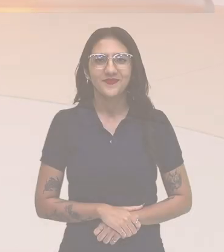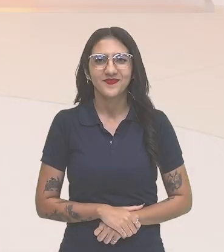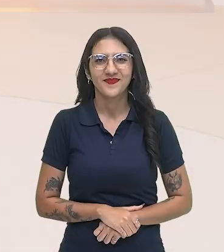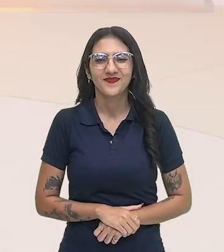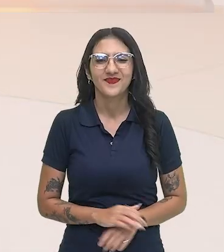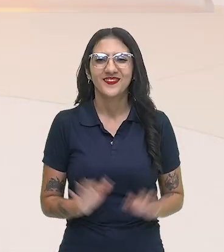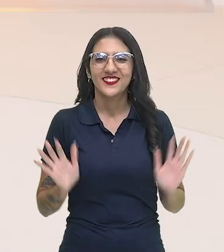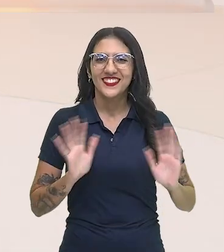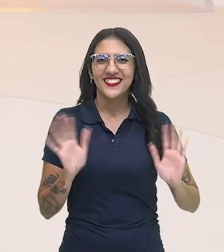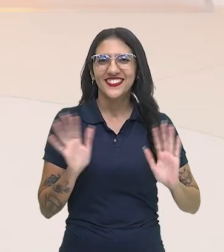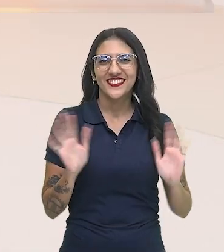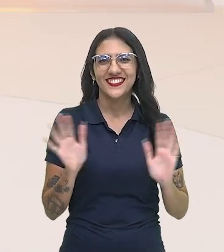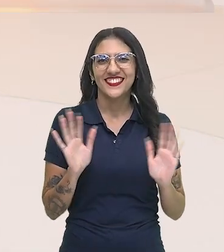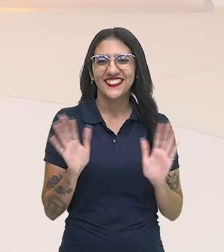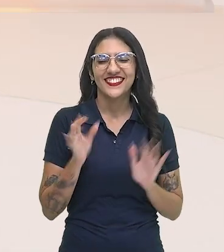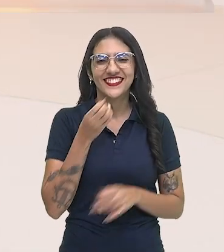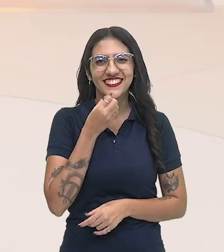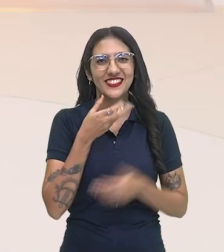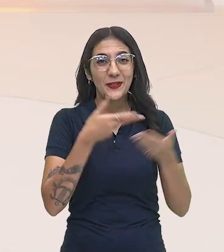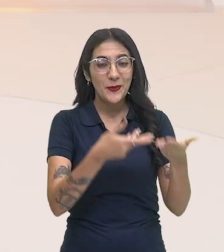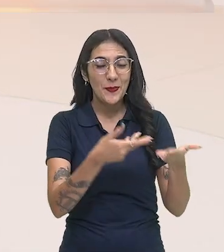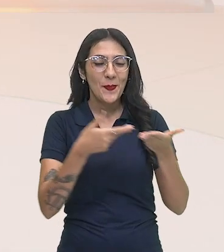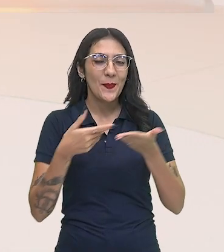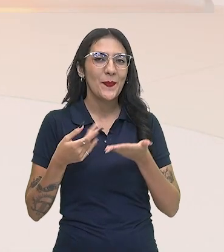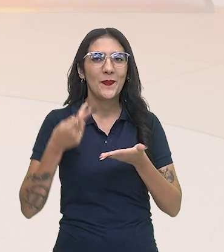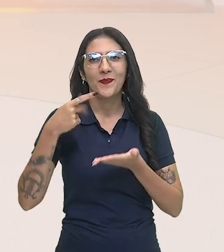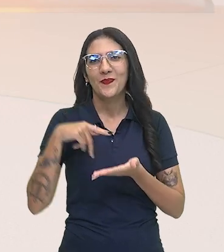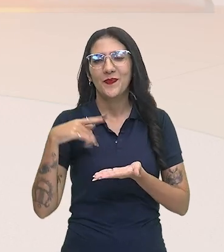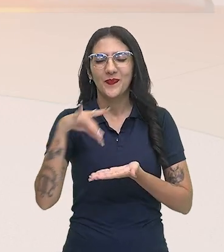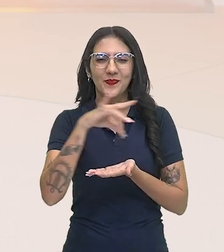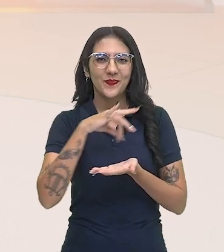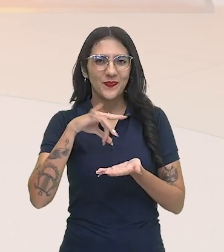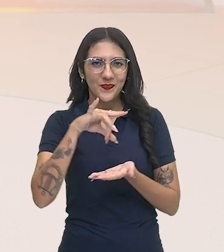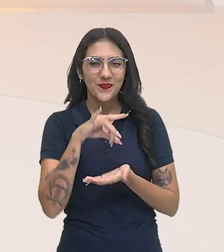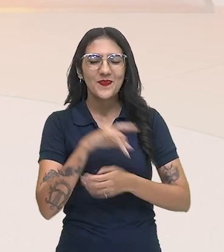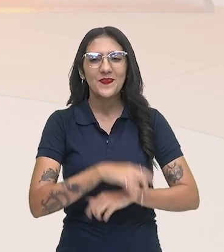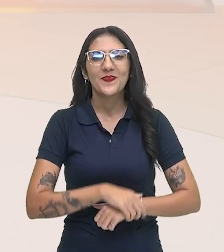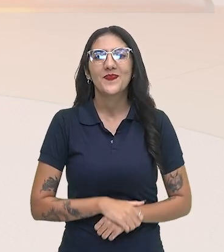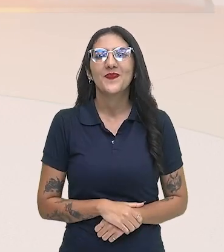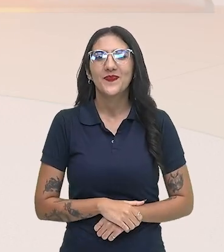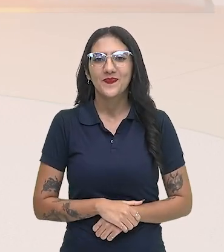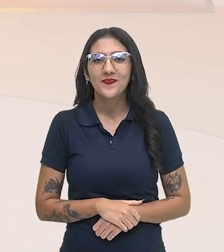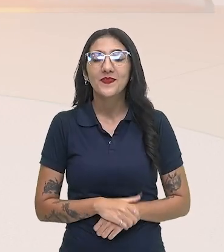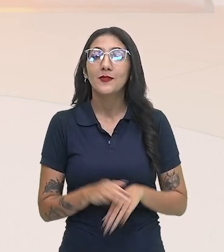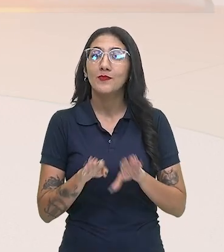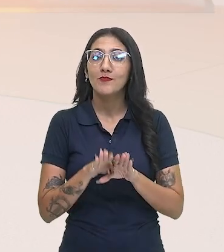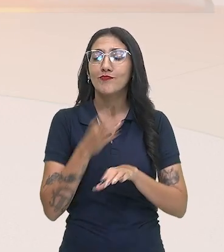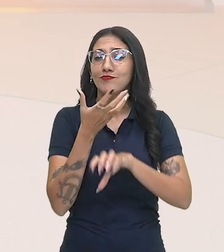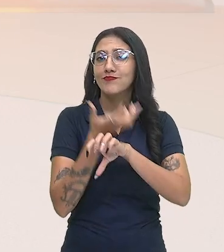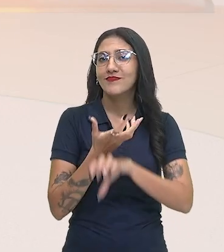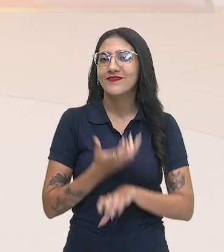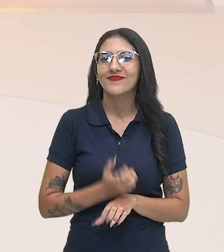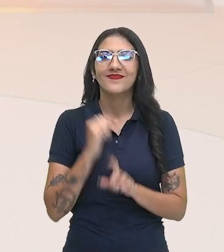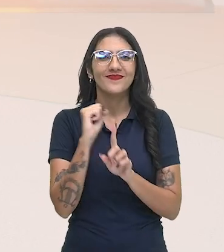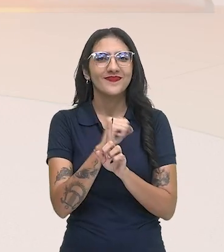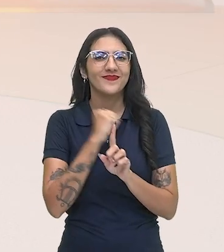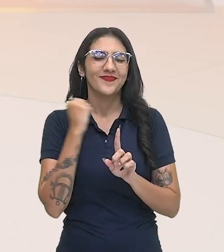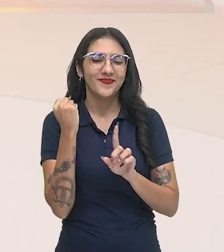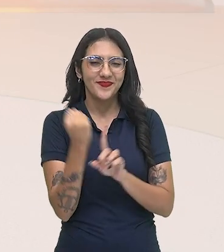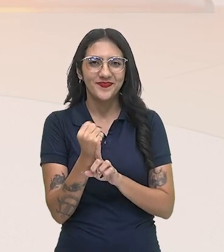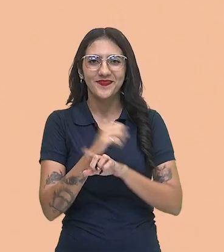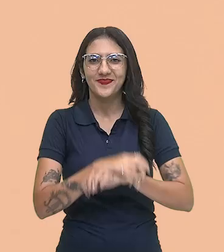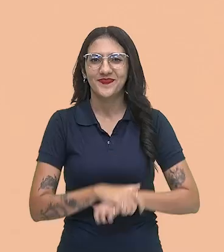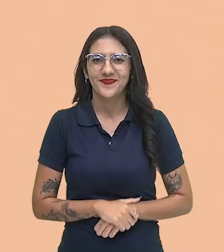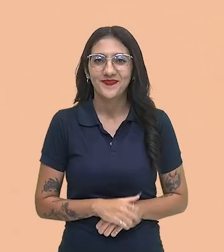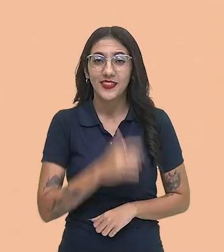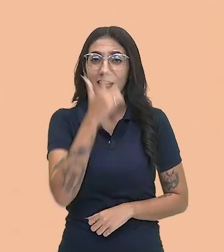Olá, bem-vindos e bem-vindas ao Centro de Mídias de Educação do Amazonas e ao componente curricular